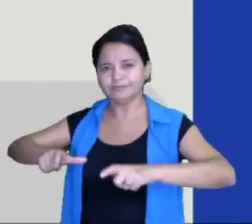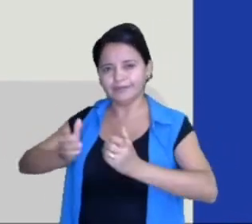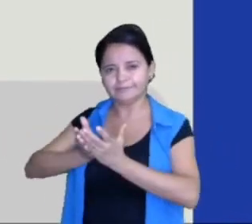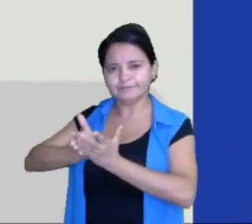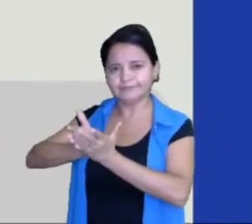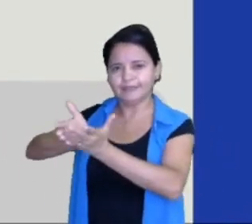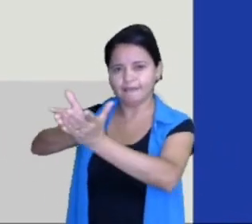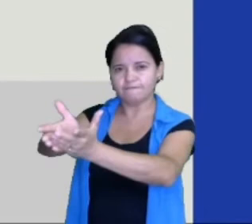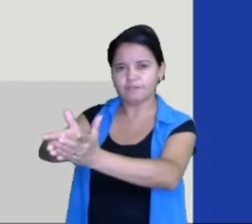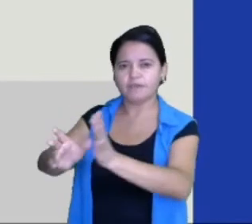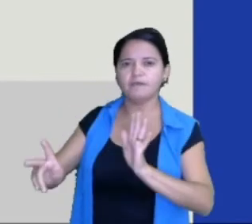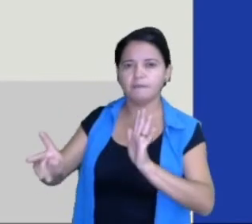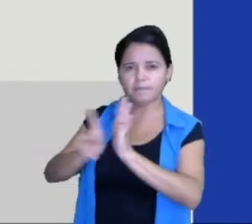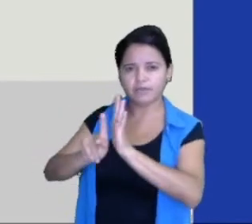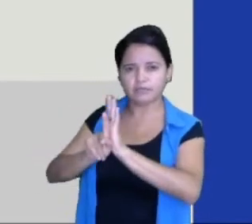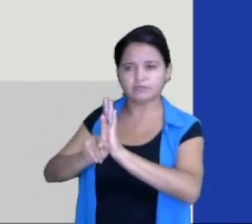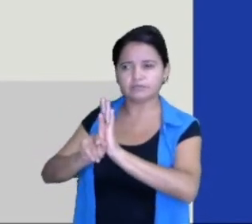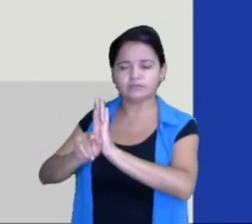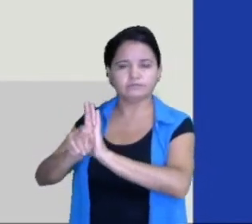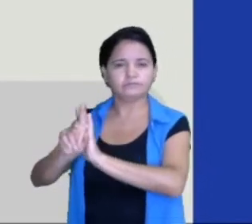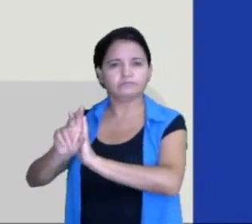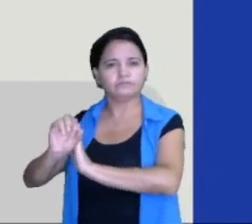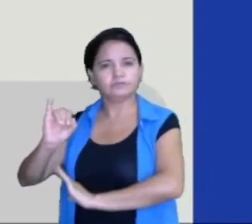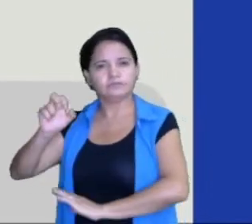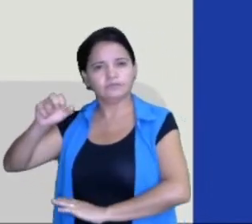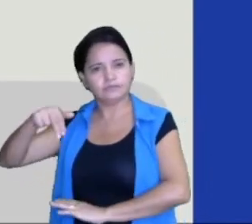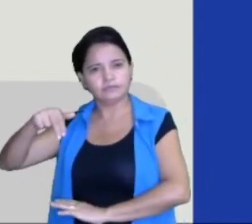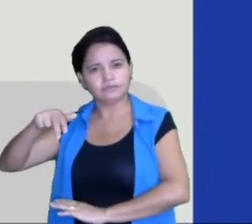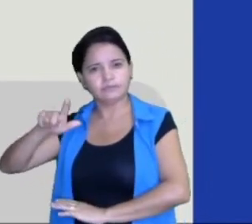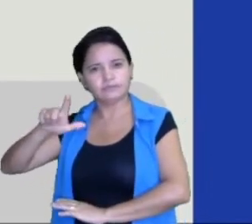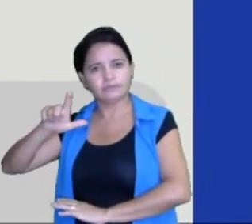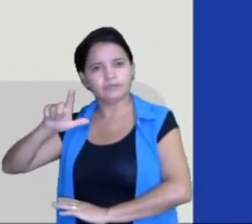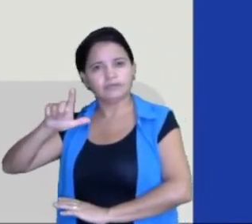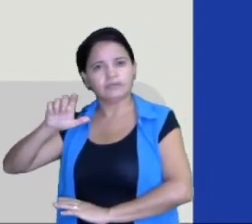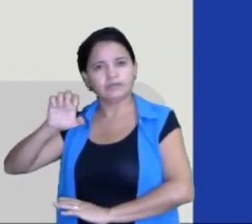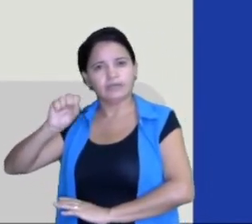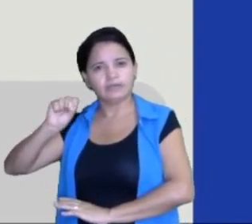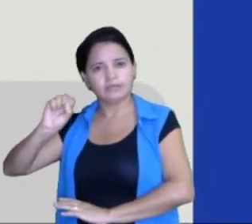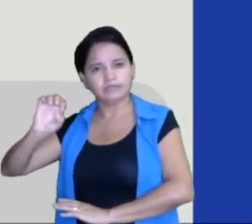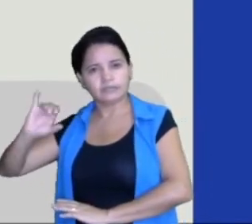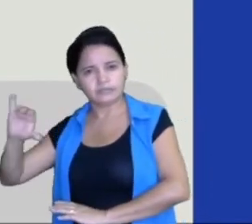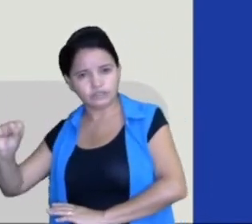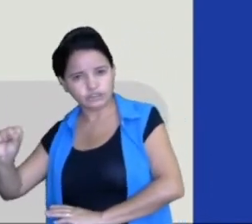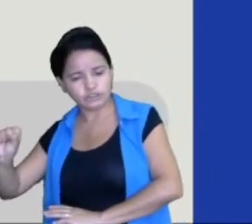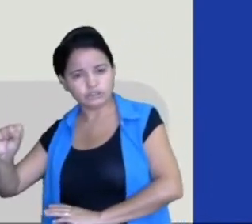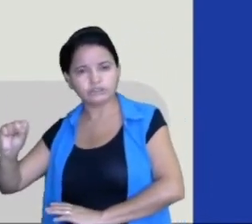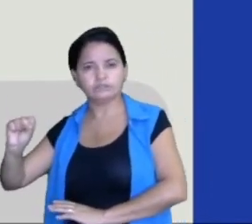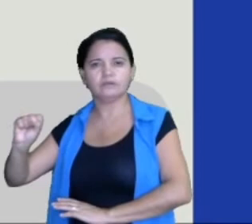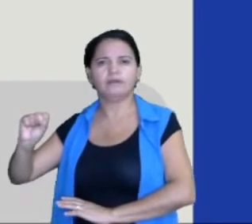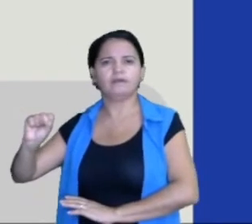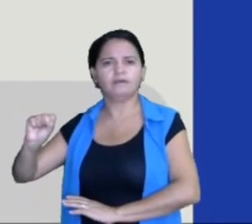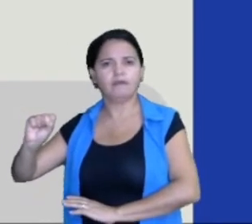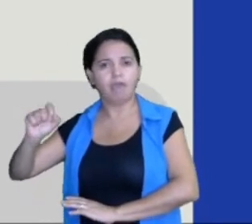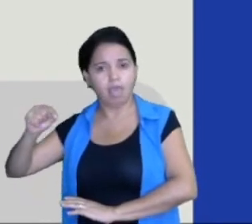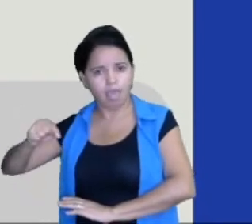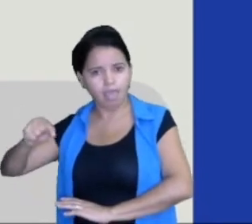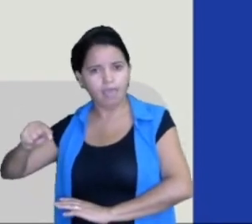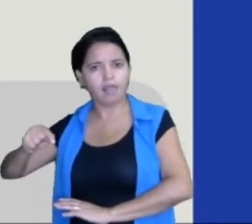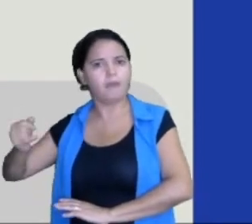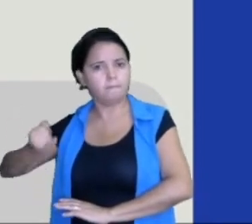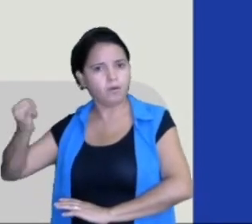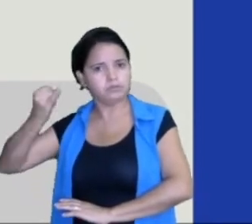deles, dos ingleses. O porto, gente, naquela época, era muito importante para qualquer